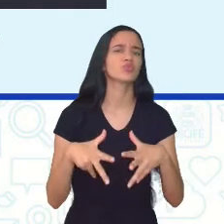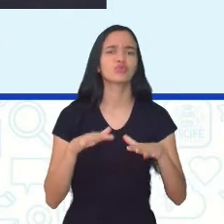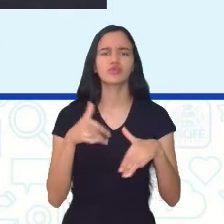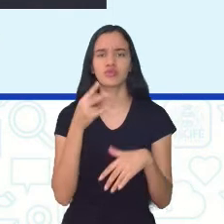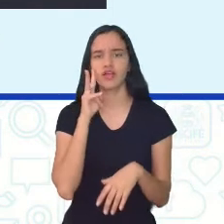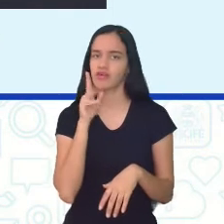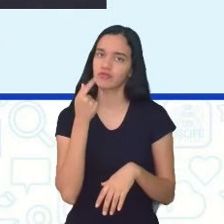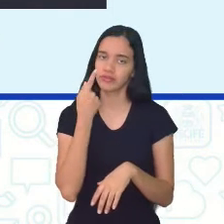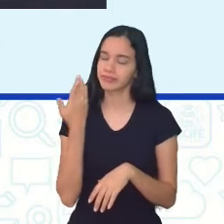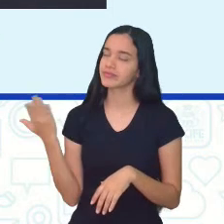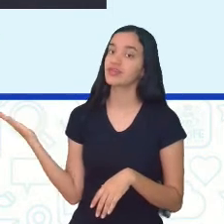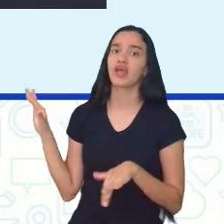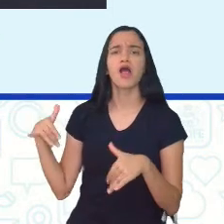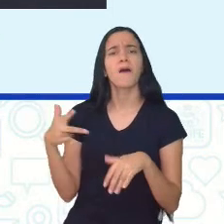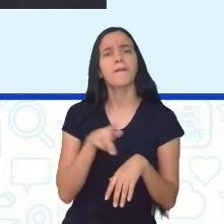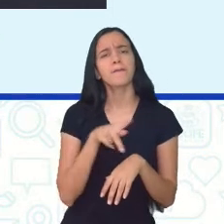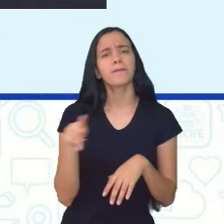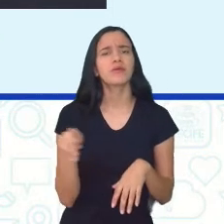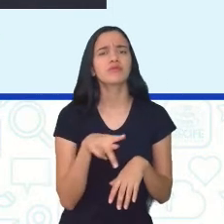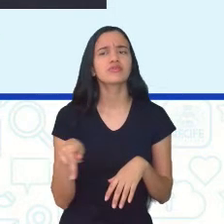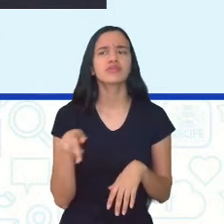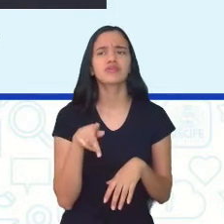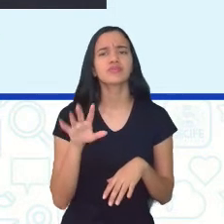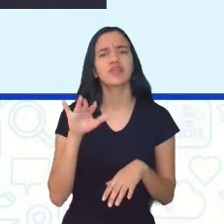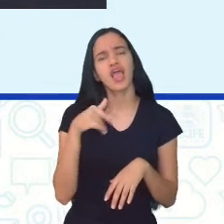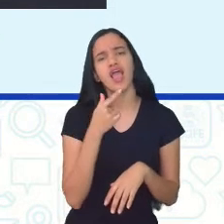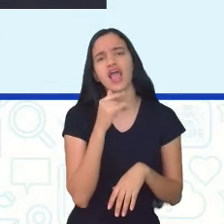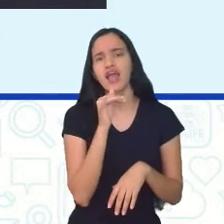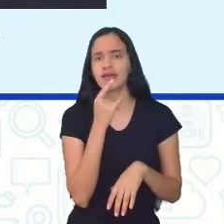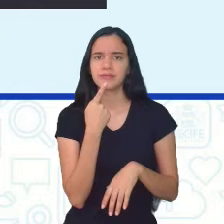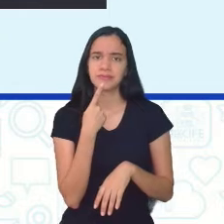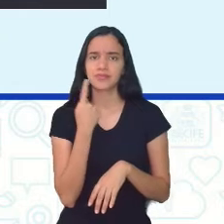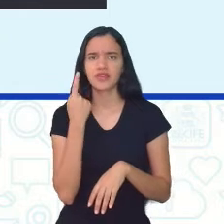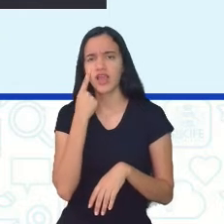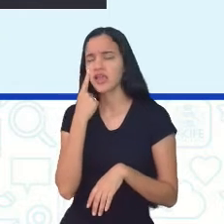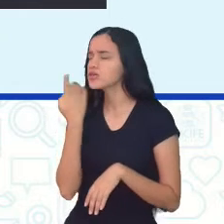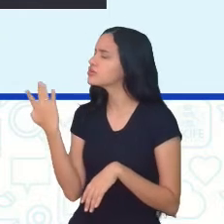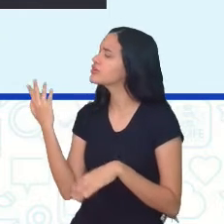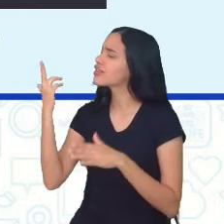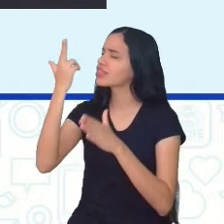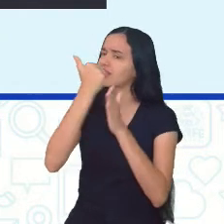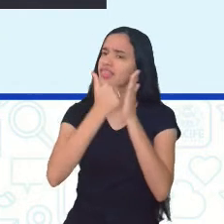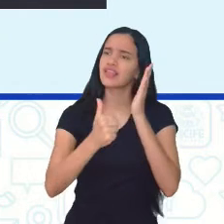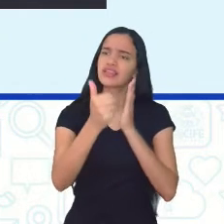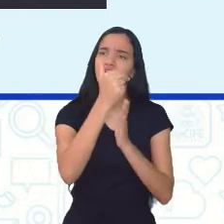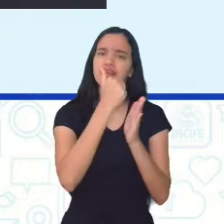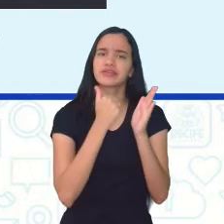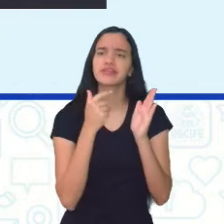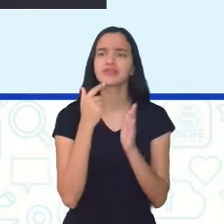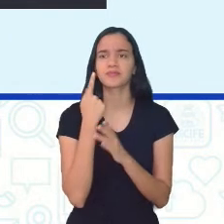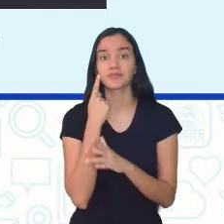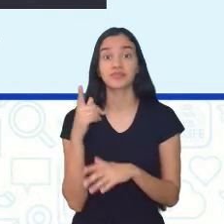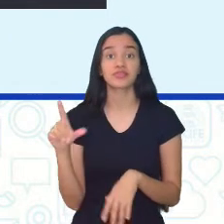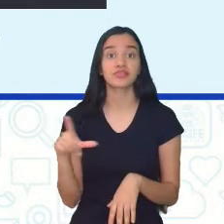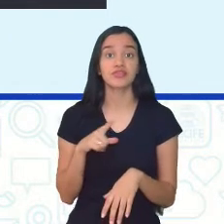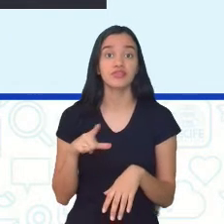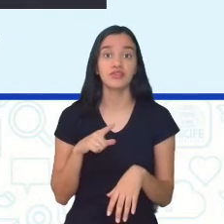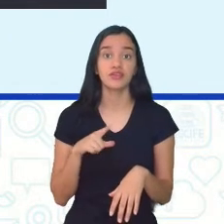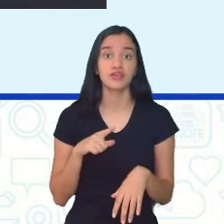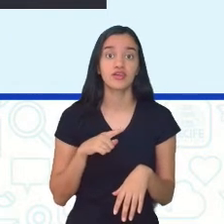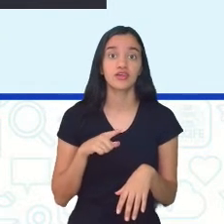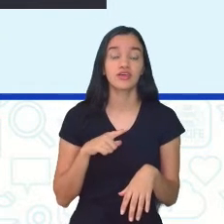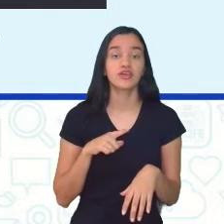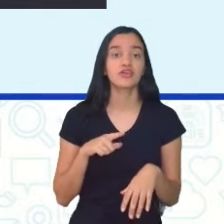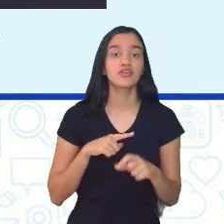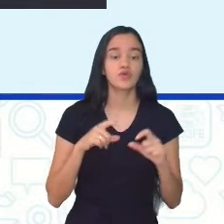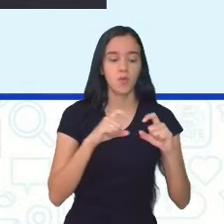viu isso. Professora, e esses desenhos que estão embaixo? Aqui eu tenho uma régua,